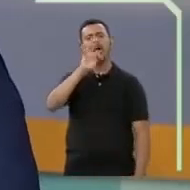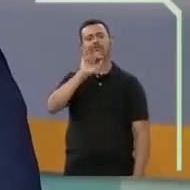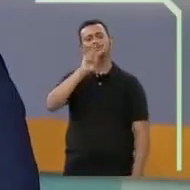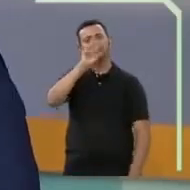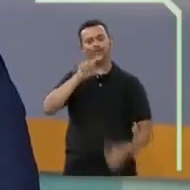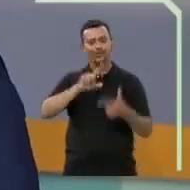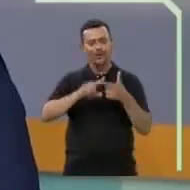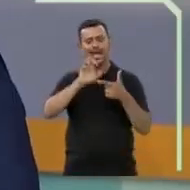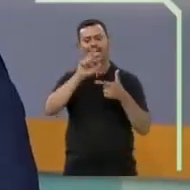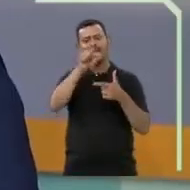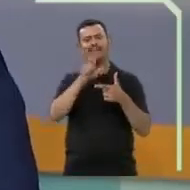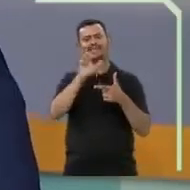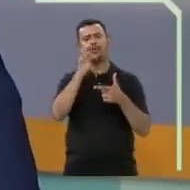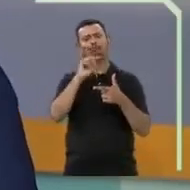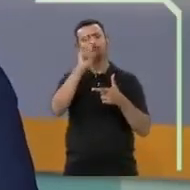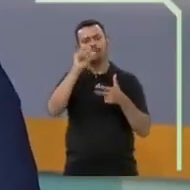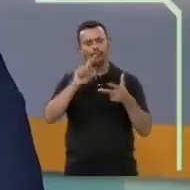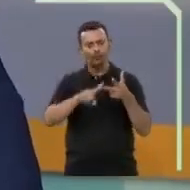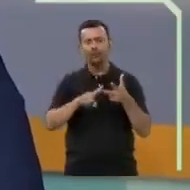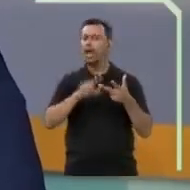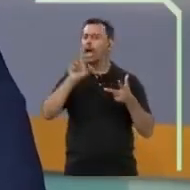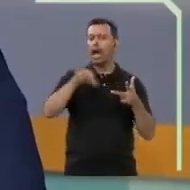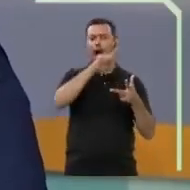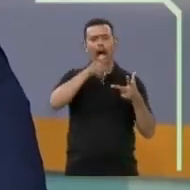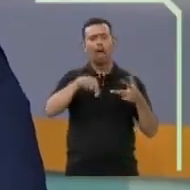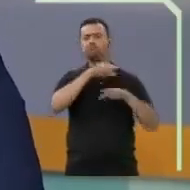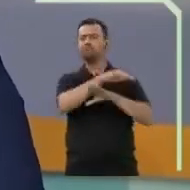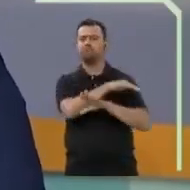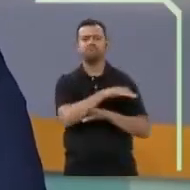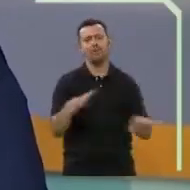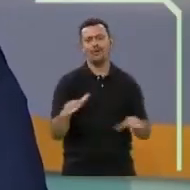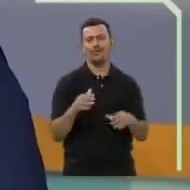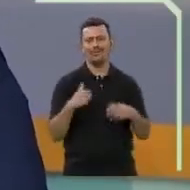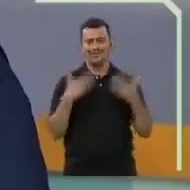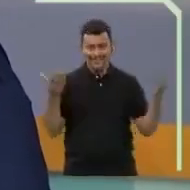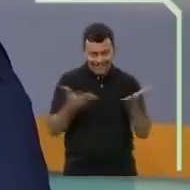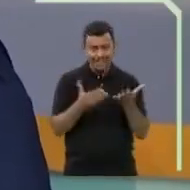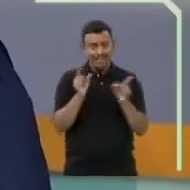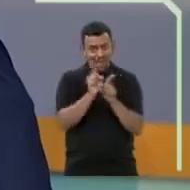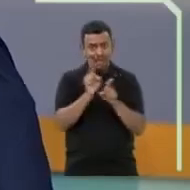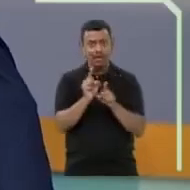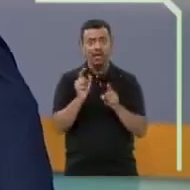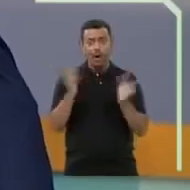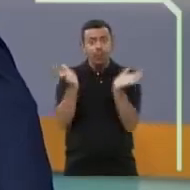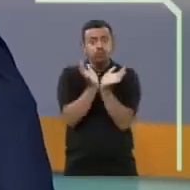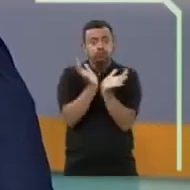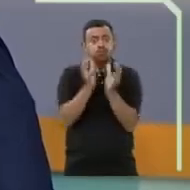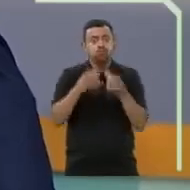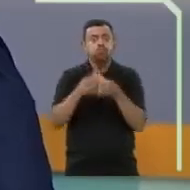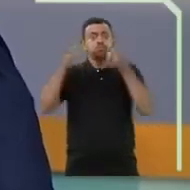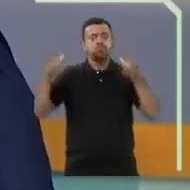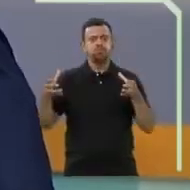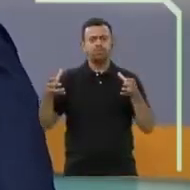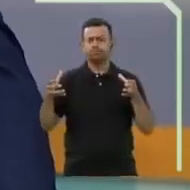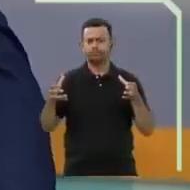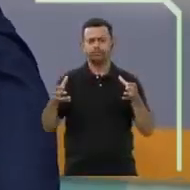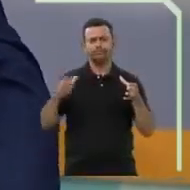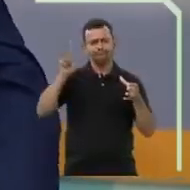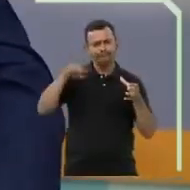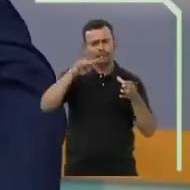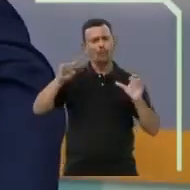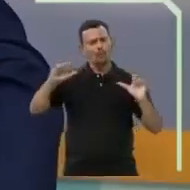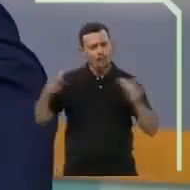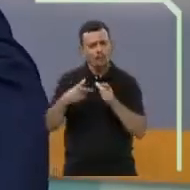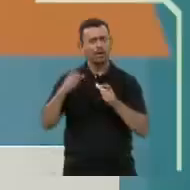e no executivo. No legislativo, inclusive, reduzindo o seu tamanho, diminuindo o número de senadores e